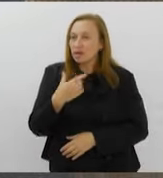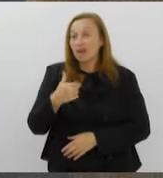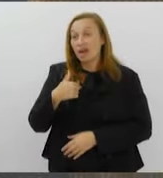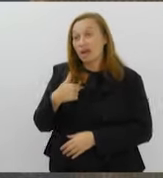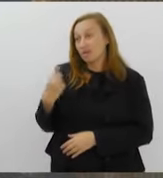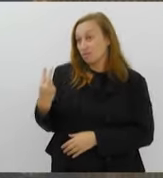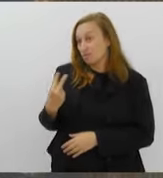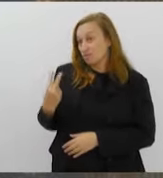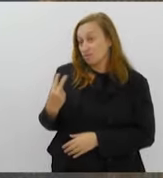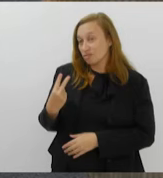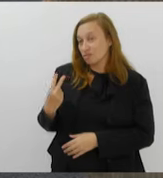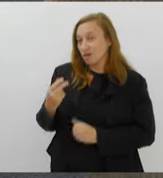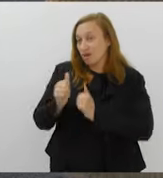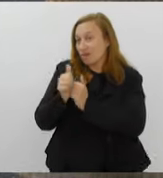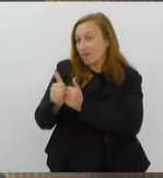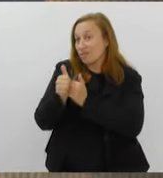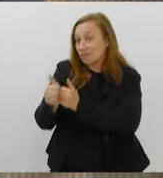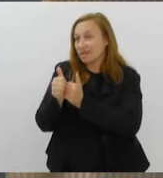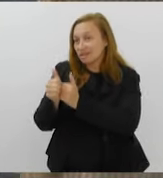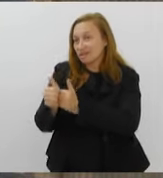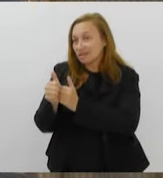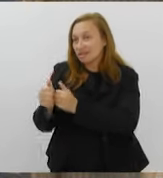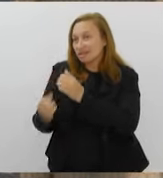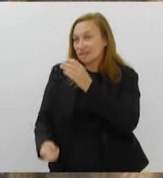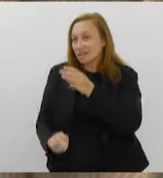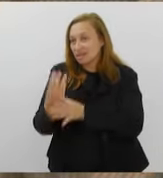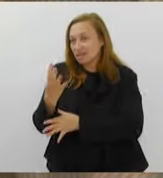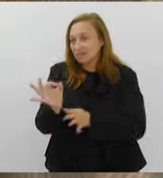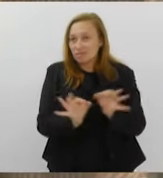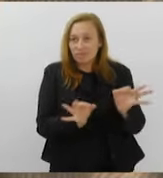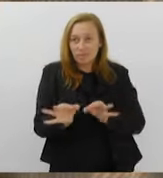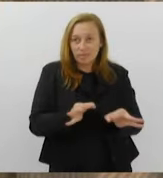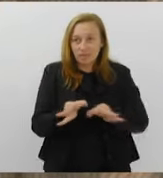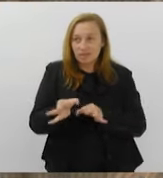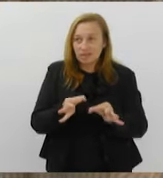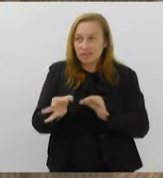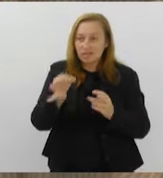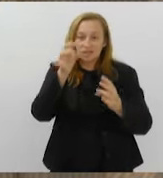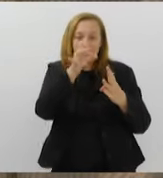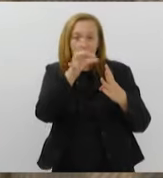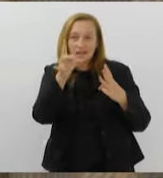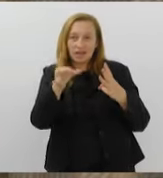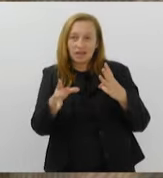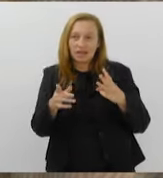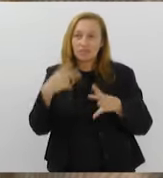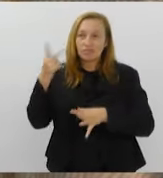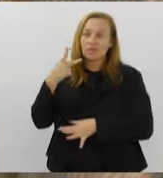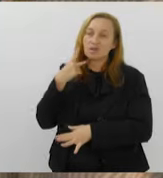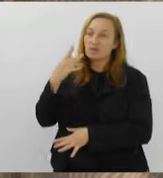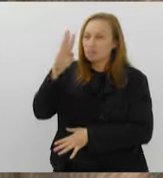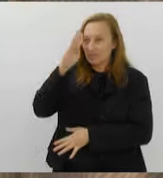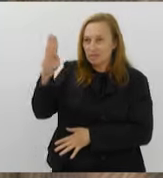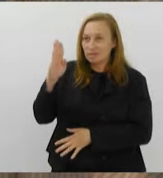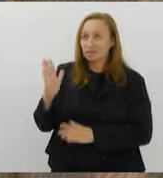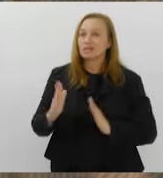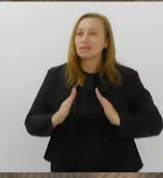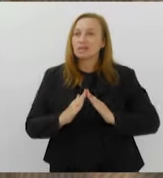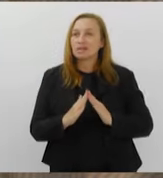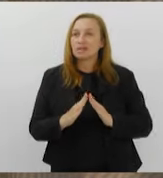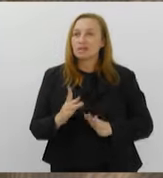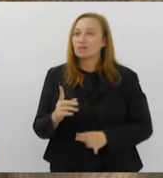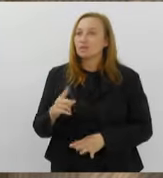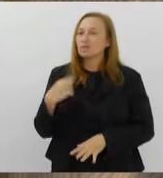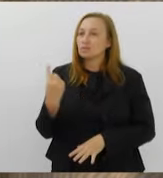Ju acompanhamos a formação e a elaboração de cada procuradoria. É fundamental para essa casa. O